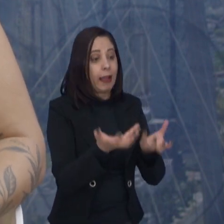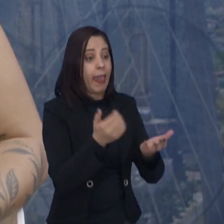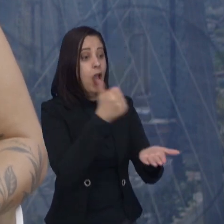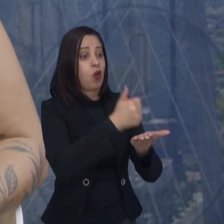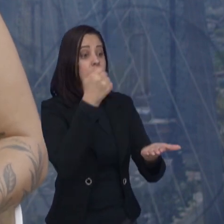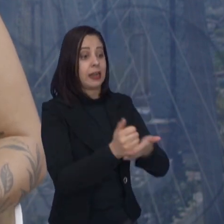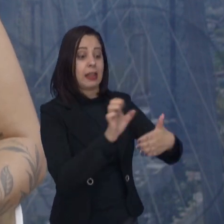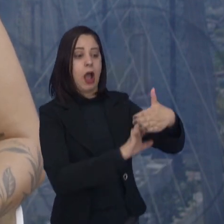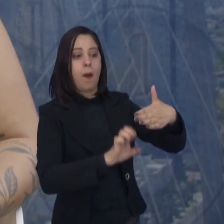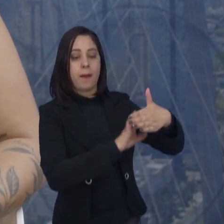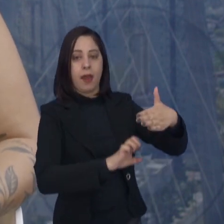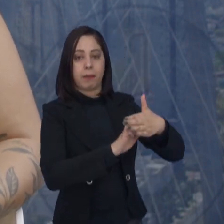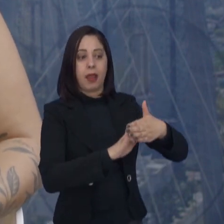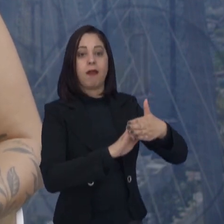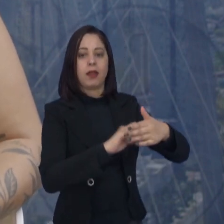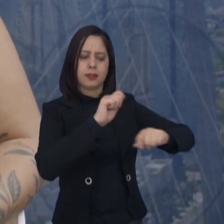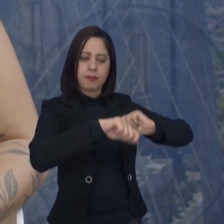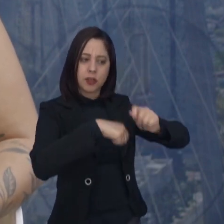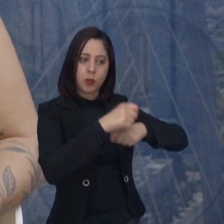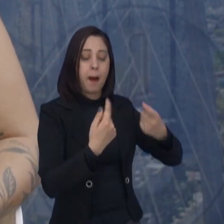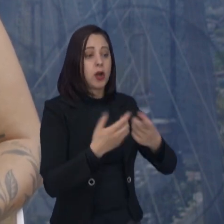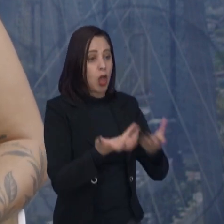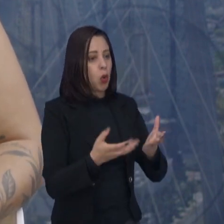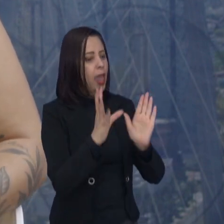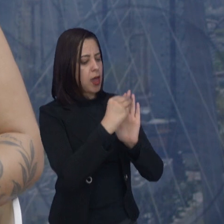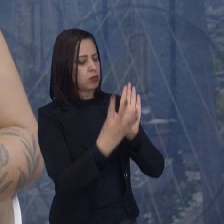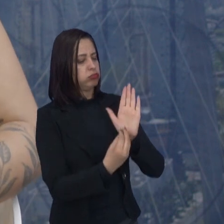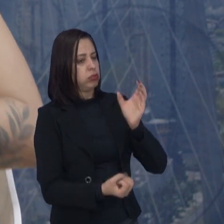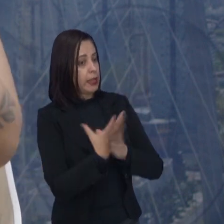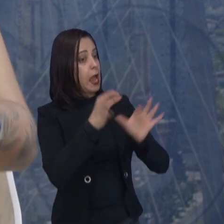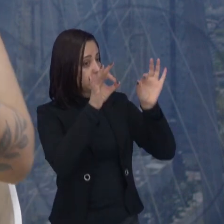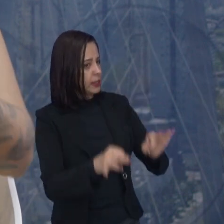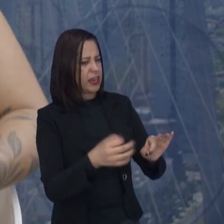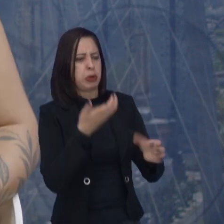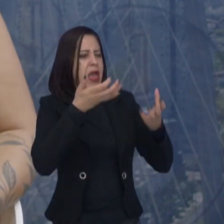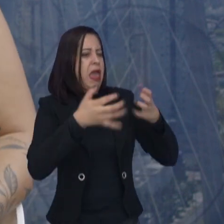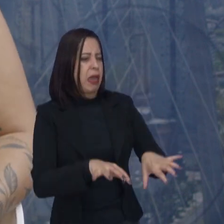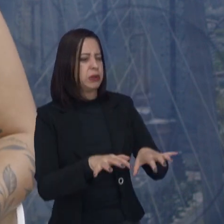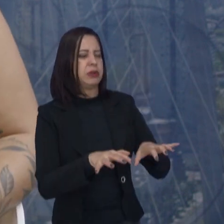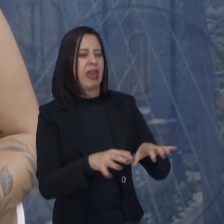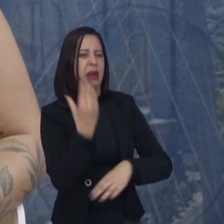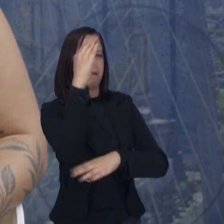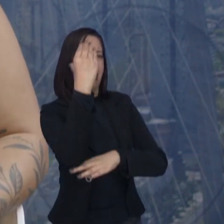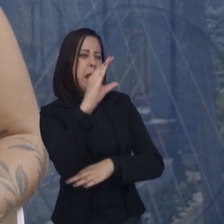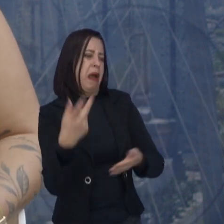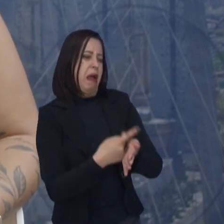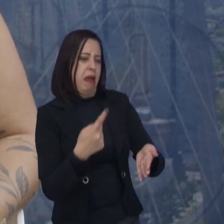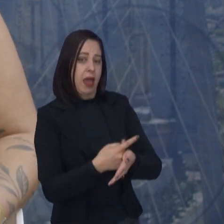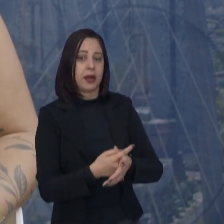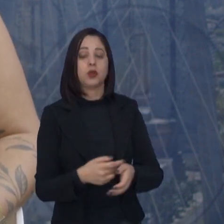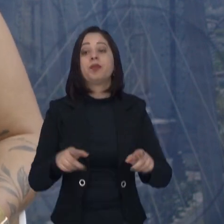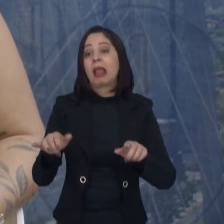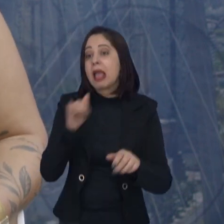forma correta. Eu já quero começar a produzir conteúdo para um público certo, não quero ficar queimando conteúdo, né? Hoje a gente tem médico, a